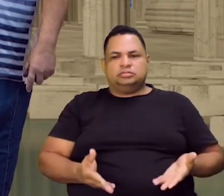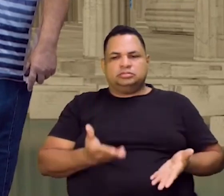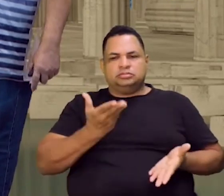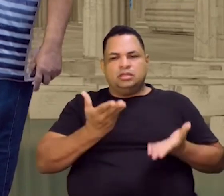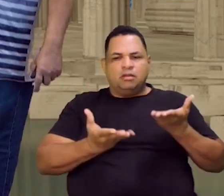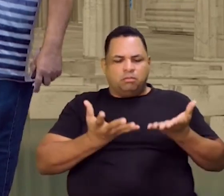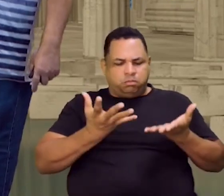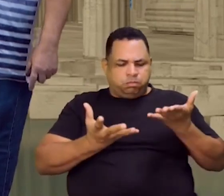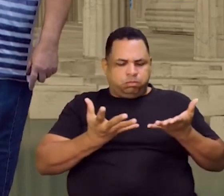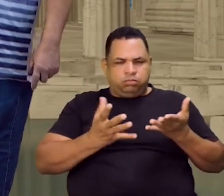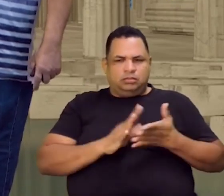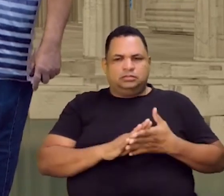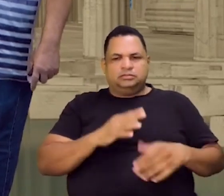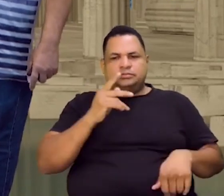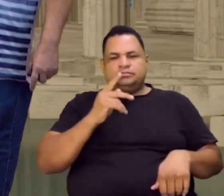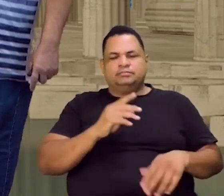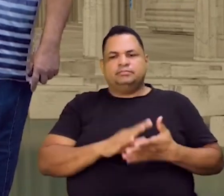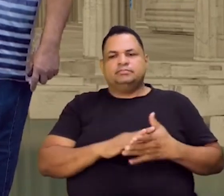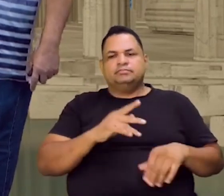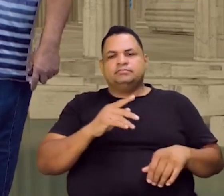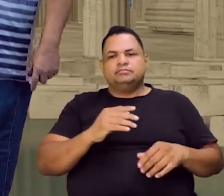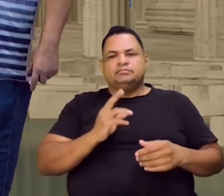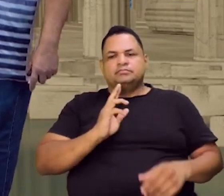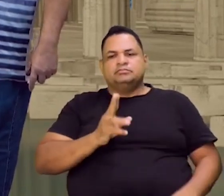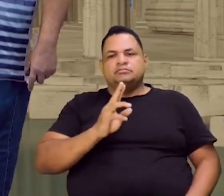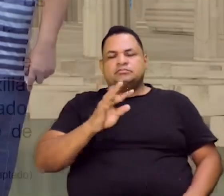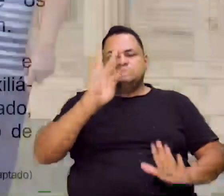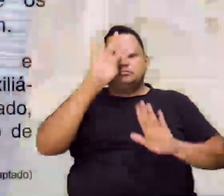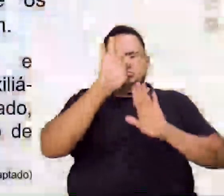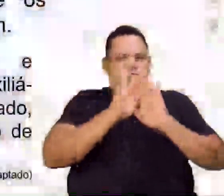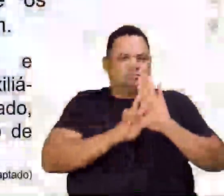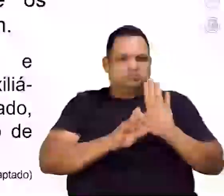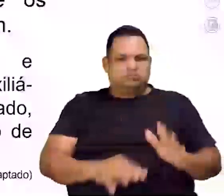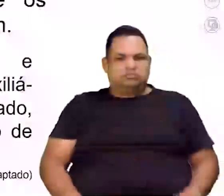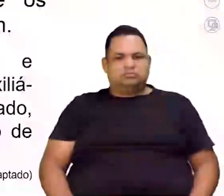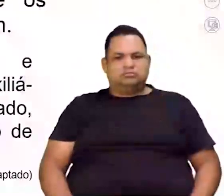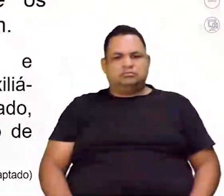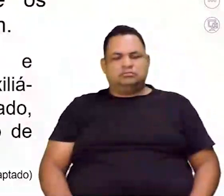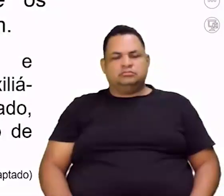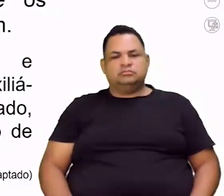pedra, ferro e etc. Continuando no texto, olha lá.